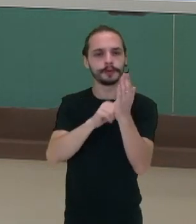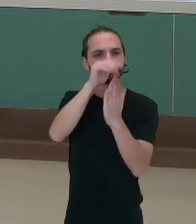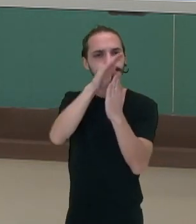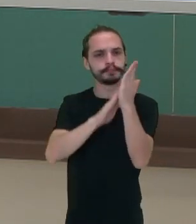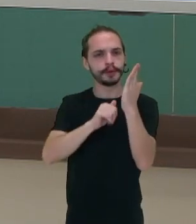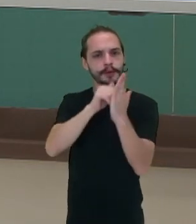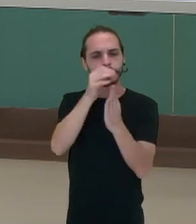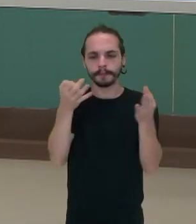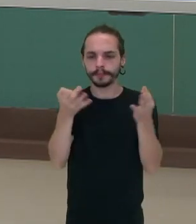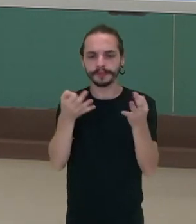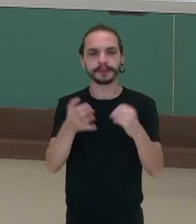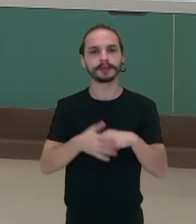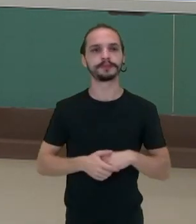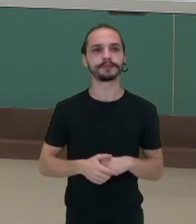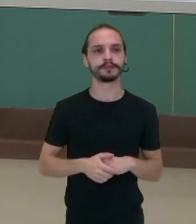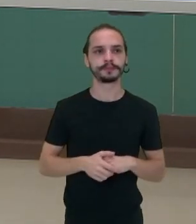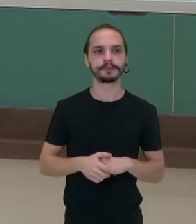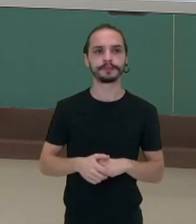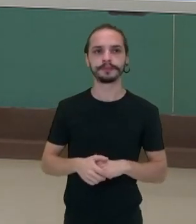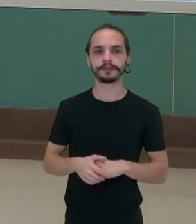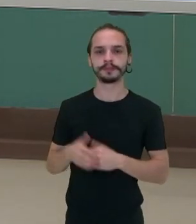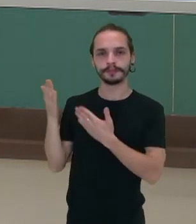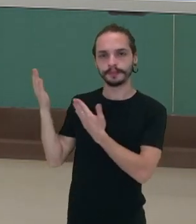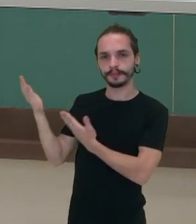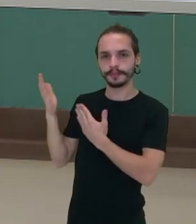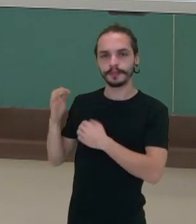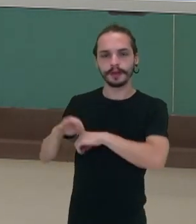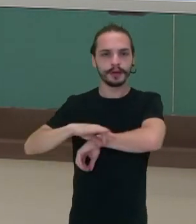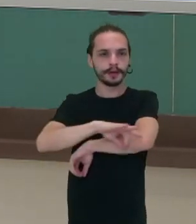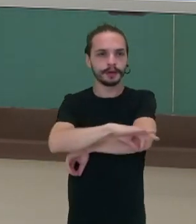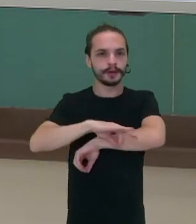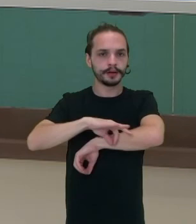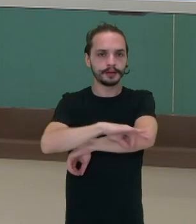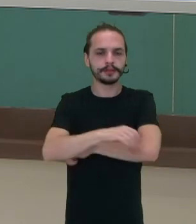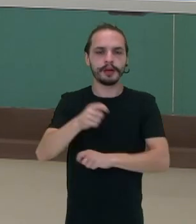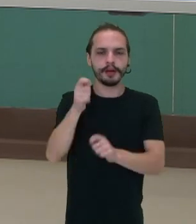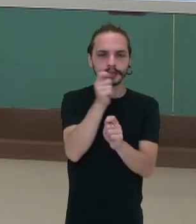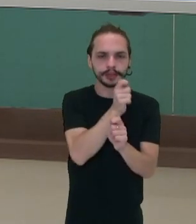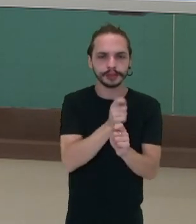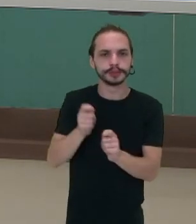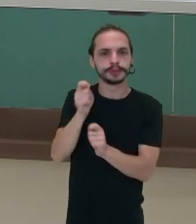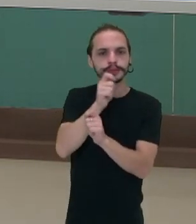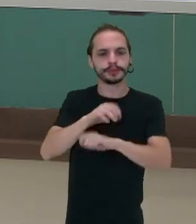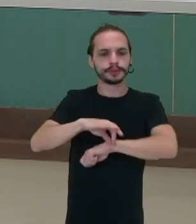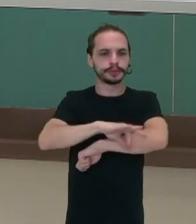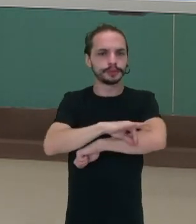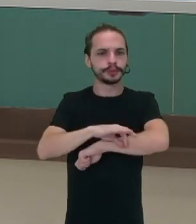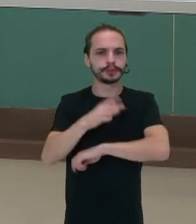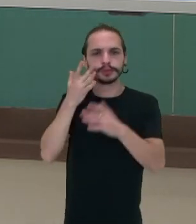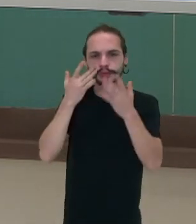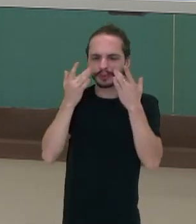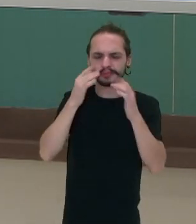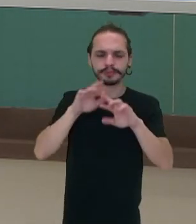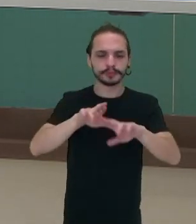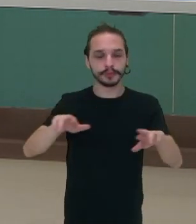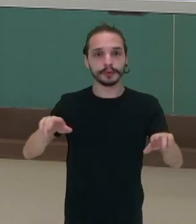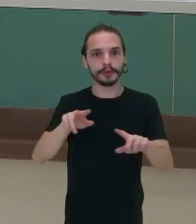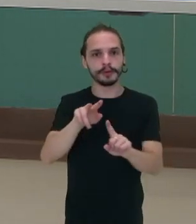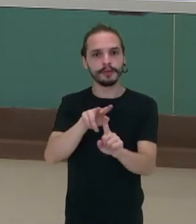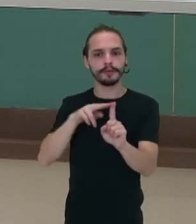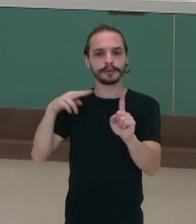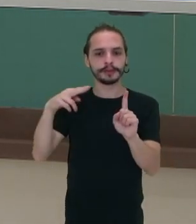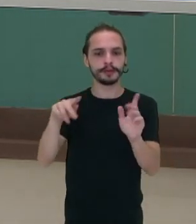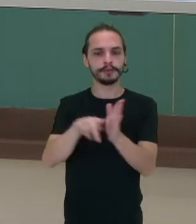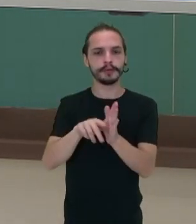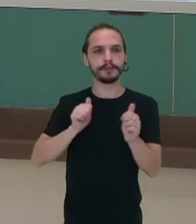perfeito. E nós temos o Jean Bernini, arquiteto, escultor, urbanista, decorador, teatrólogo. Ele tinha visão de